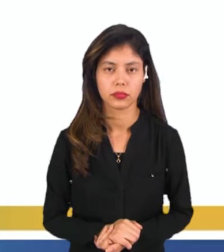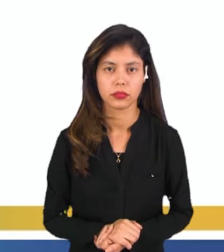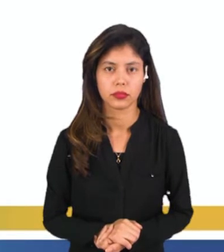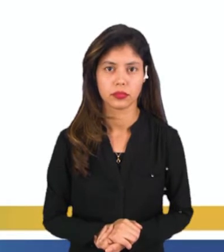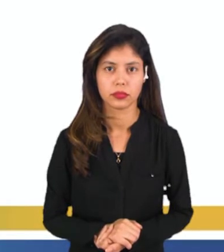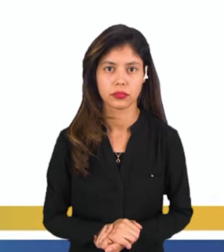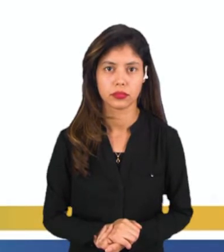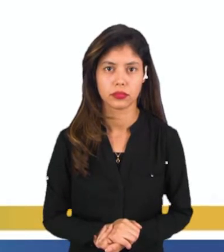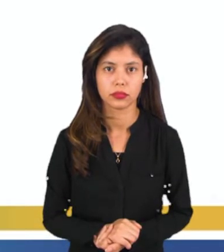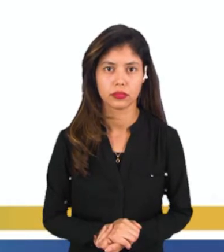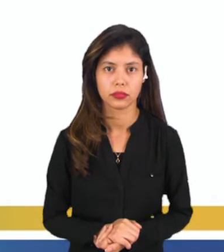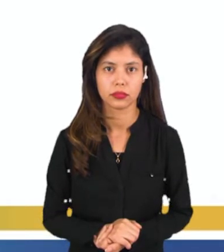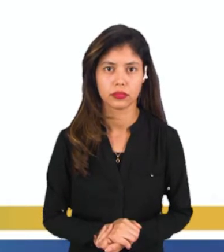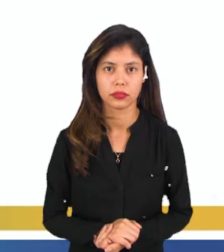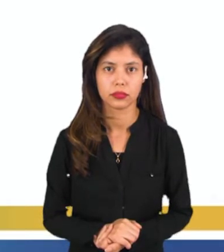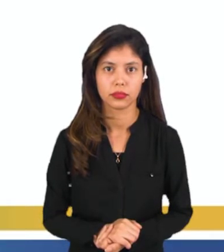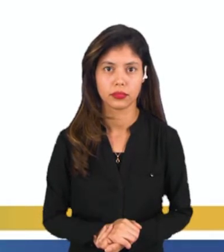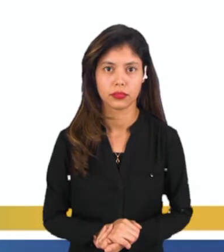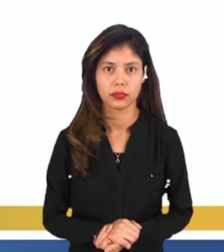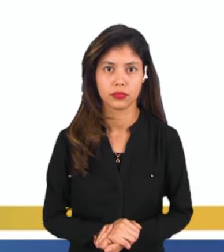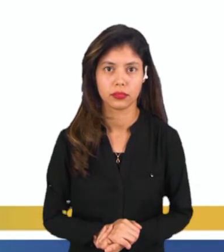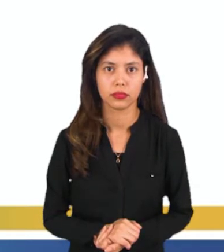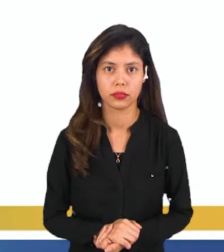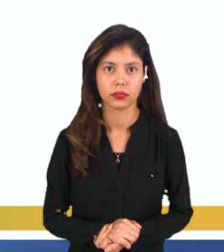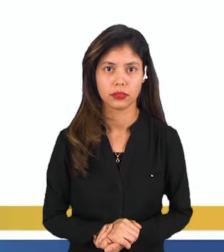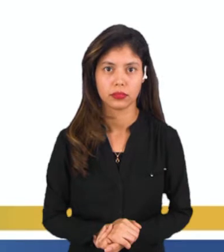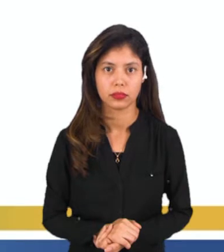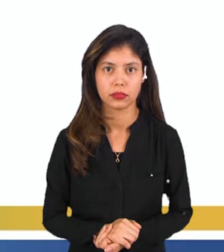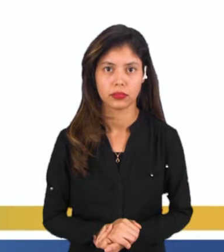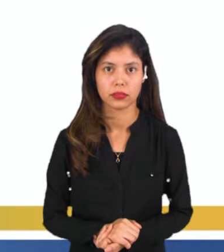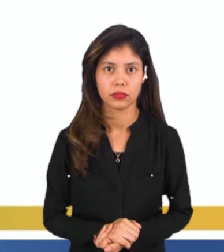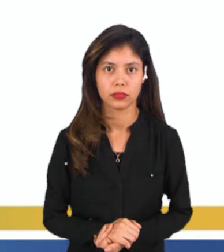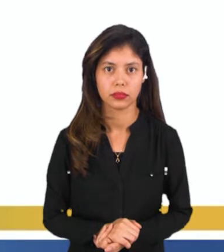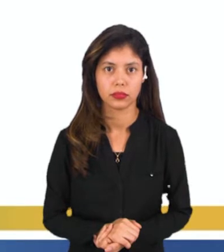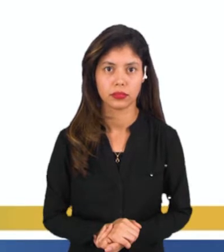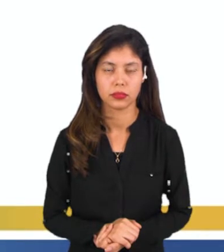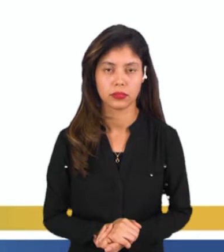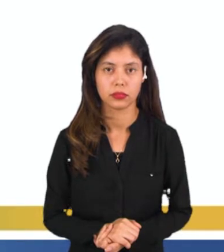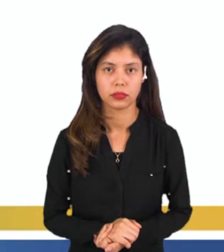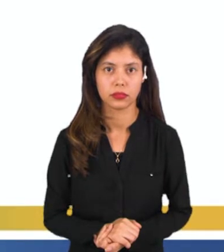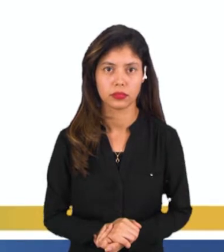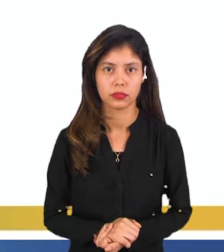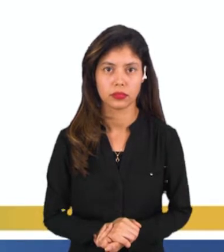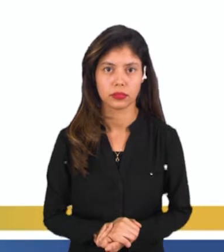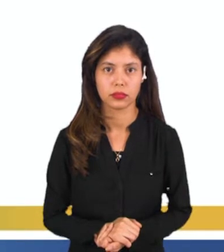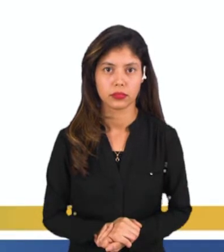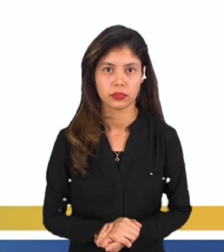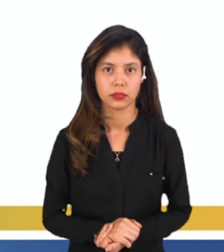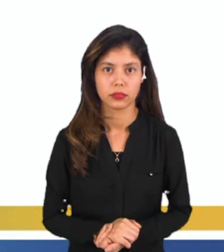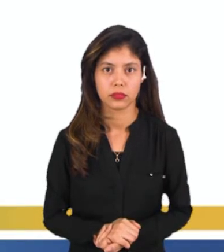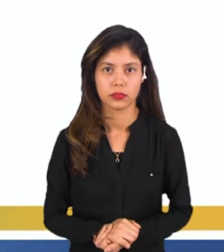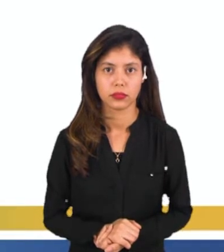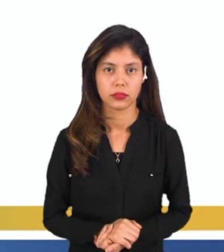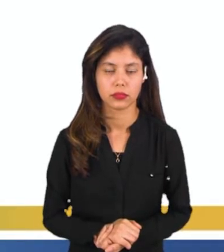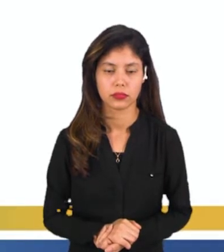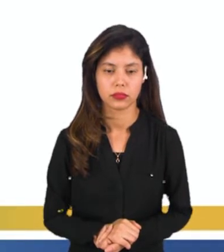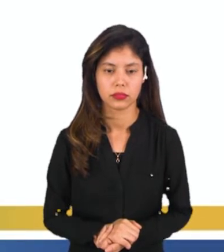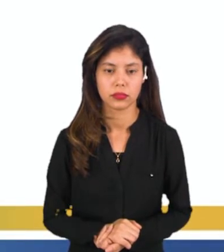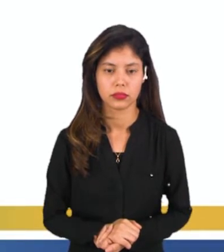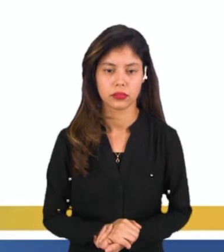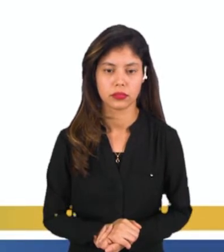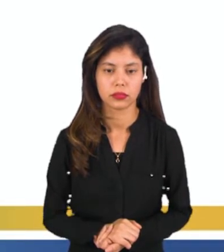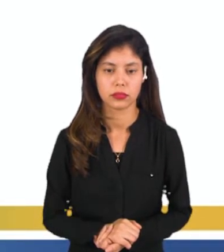Santiago Nascimento em 1926. El Habitante y su Esperanza.